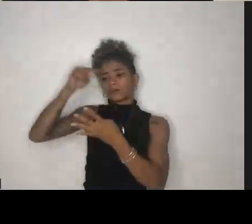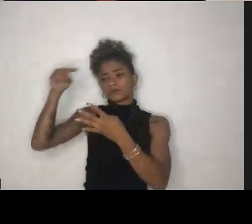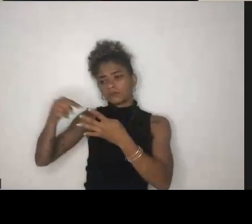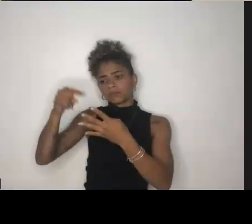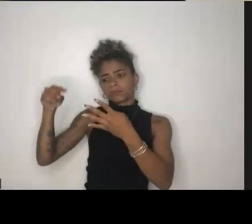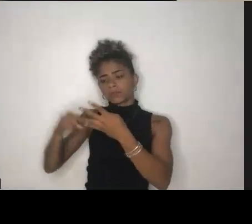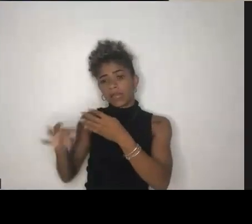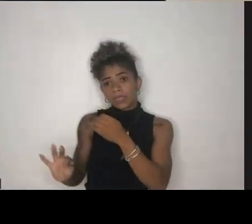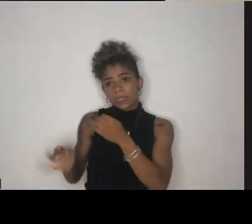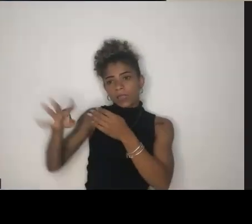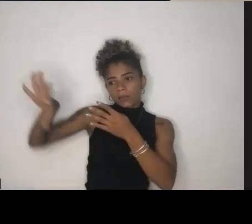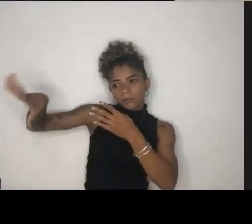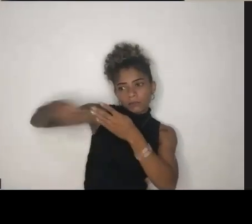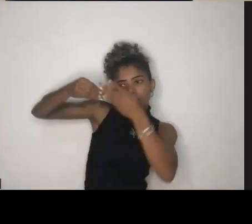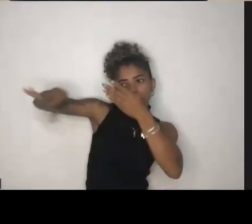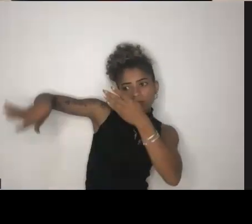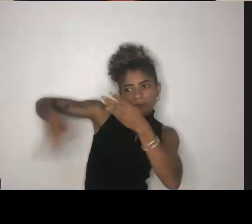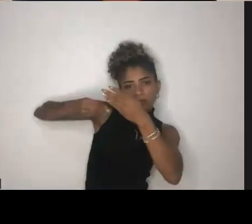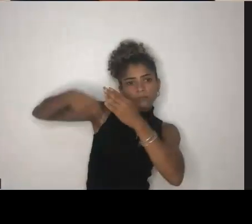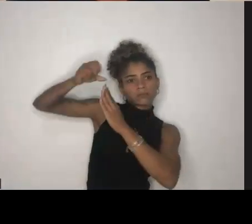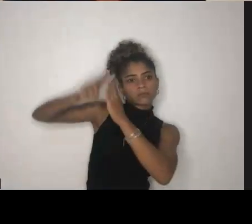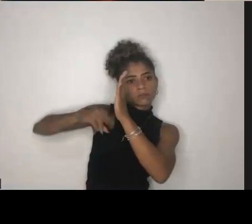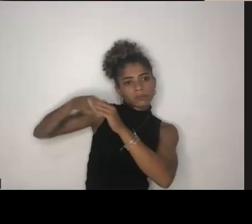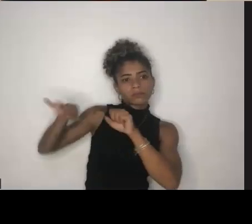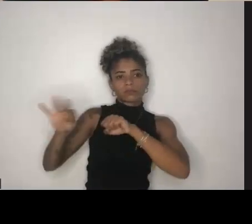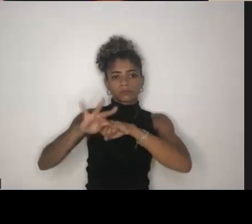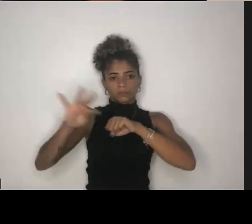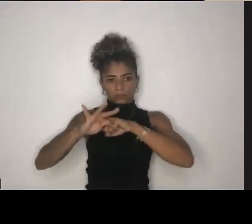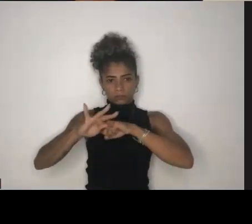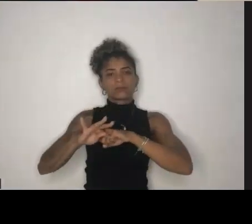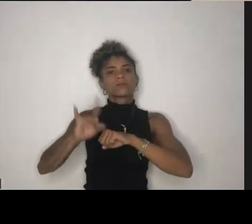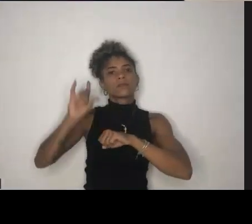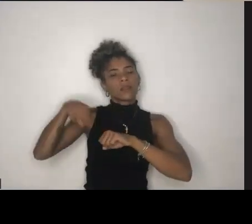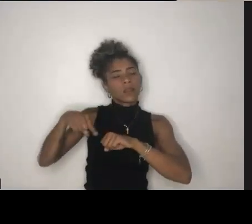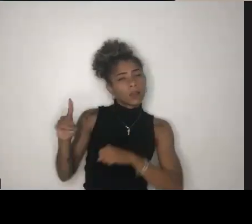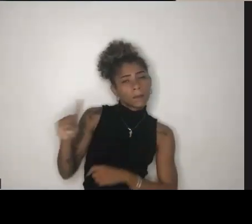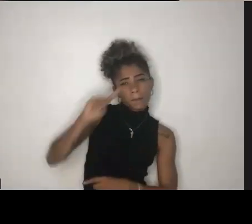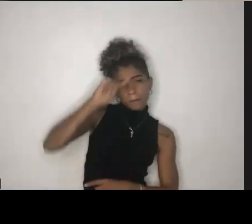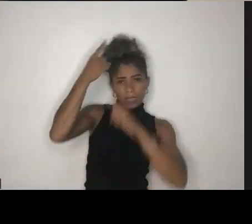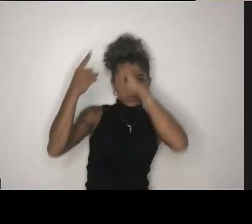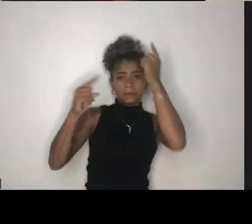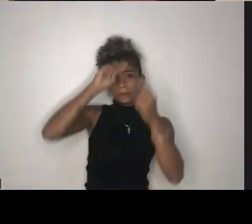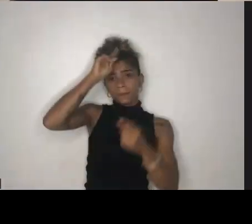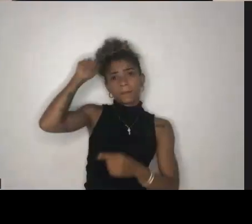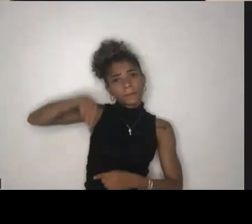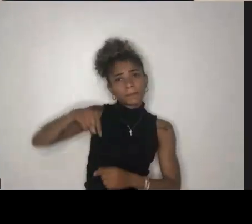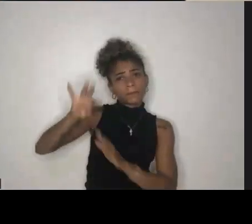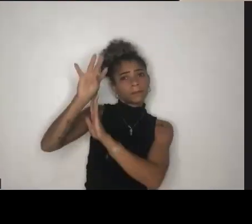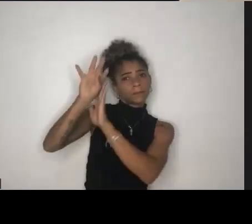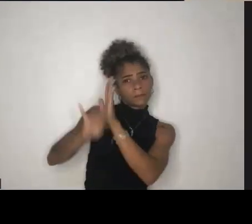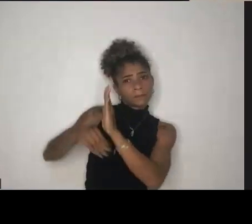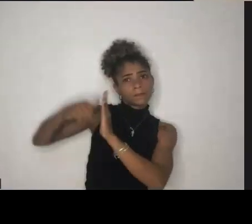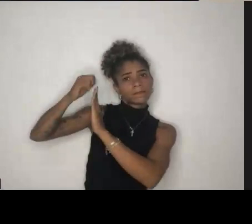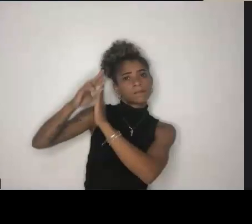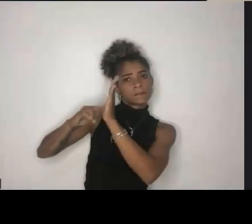técnicas técnicas de pintura dança contemporânea algumas ideias que eu já conhecia os textos dos pintores então